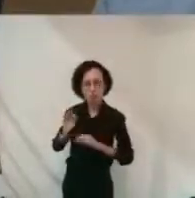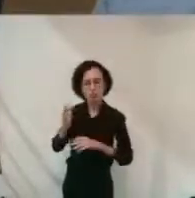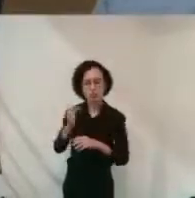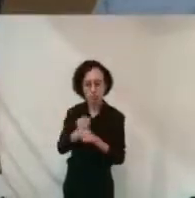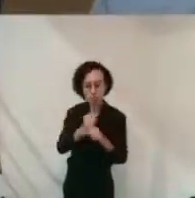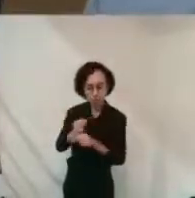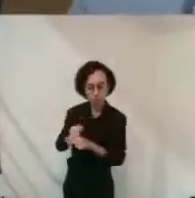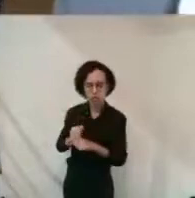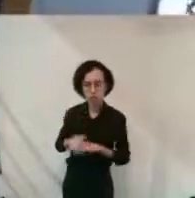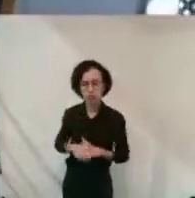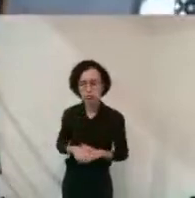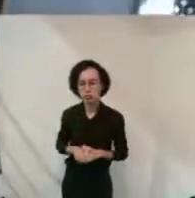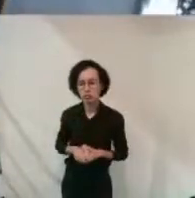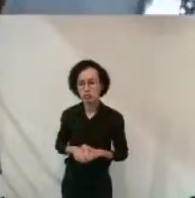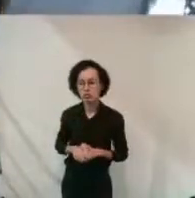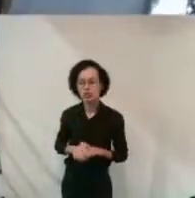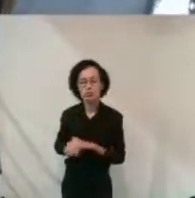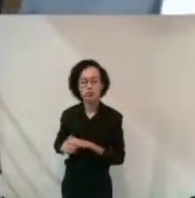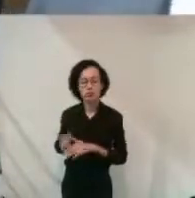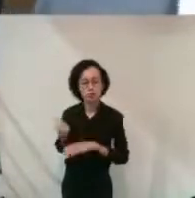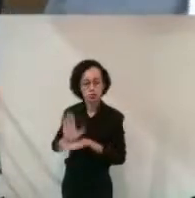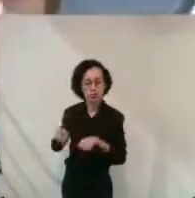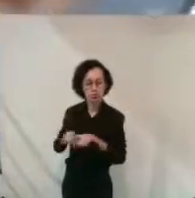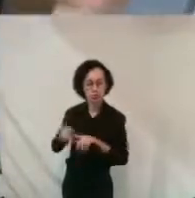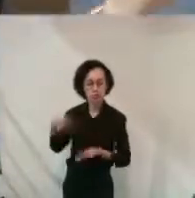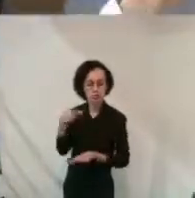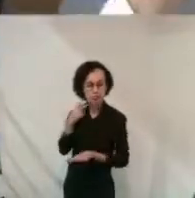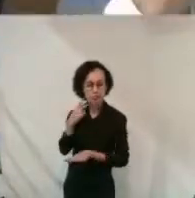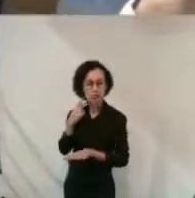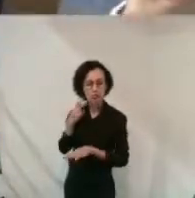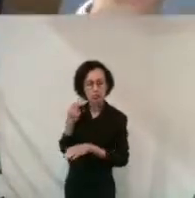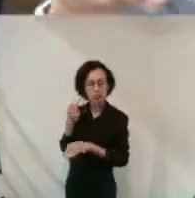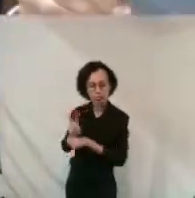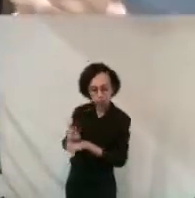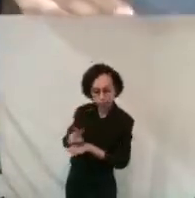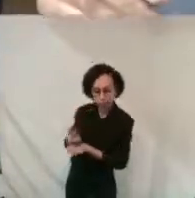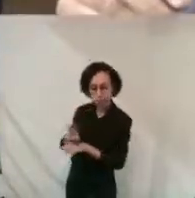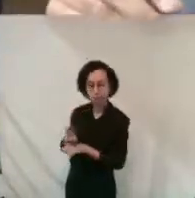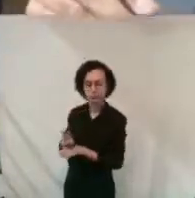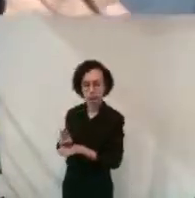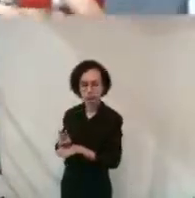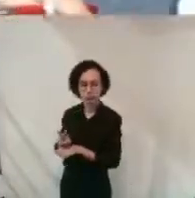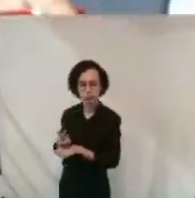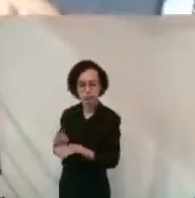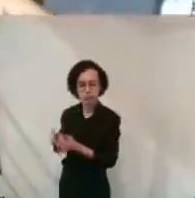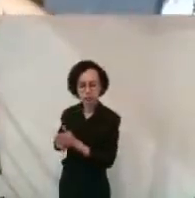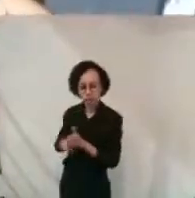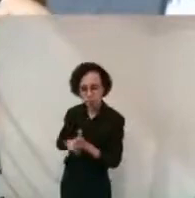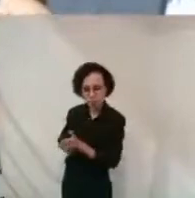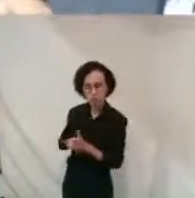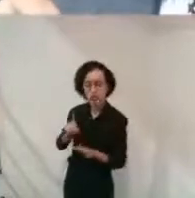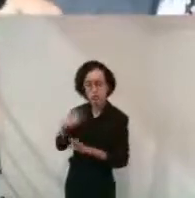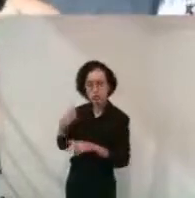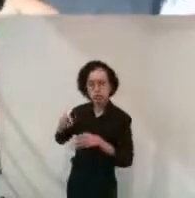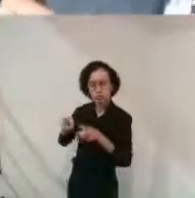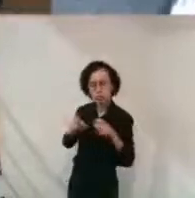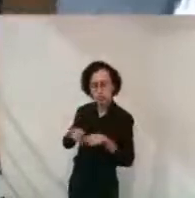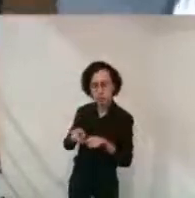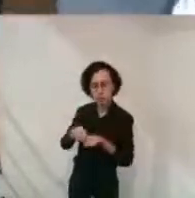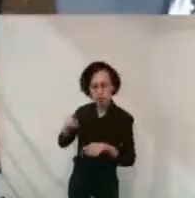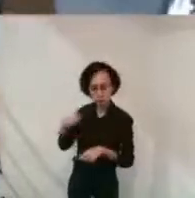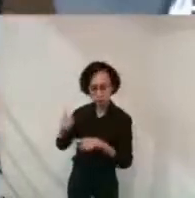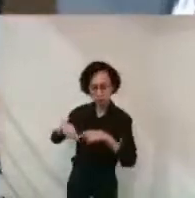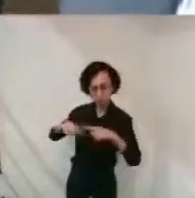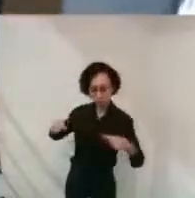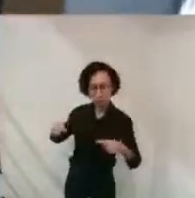relevantes, e praticamente ajuda também o promotor na questão da investigação. Então, a gente percebe também que nosso material, o